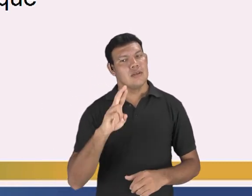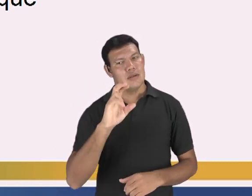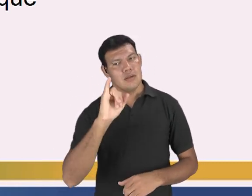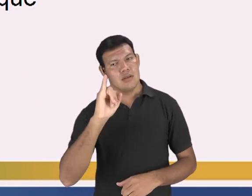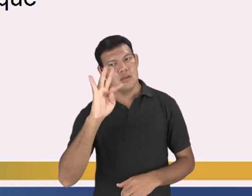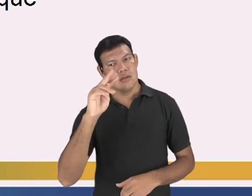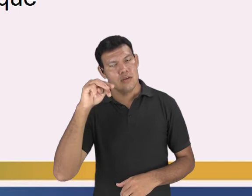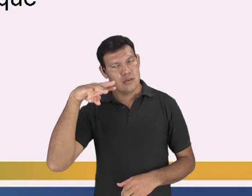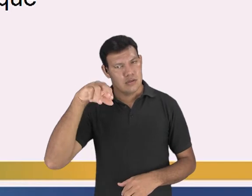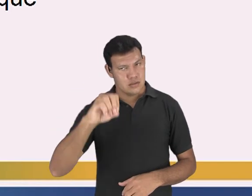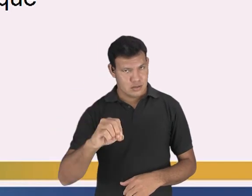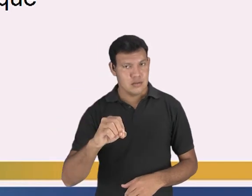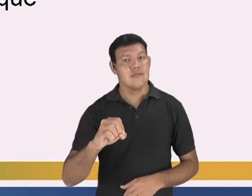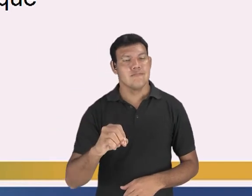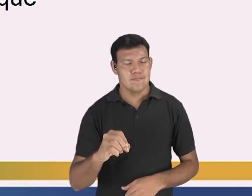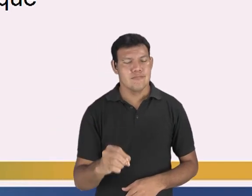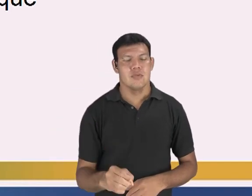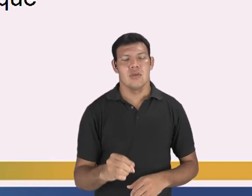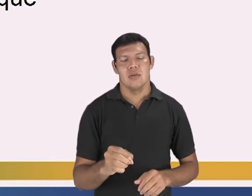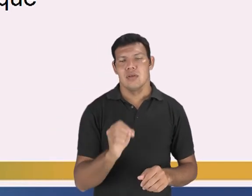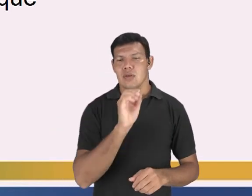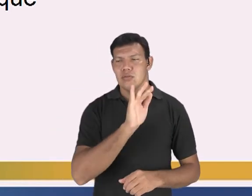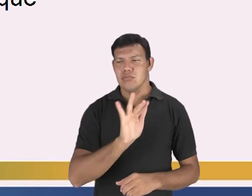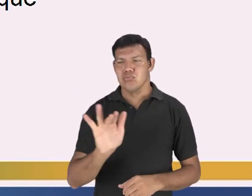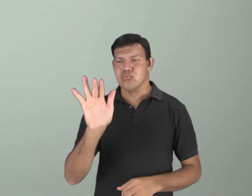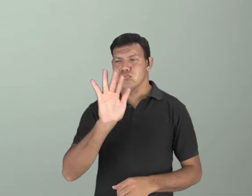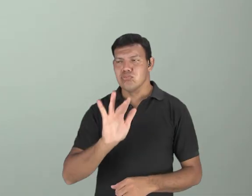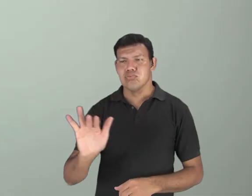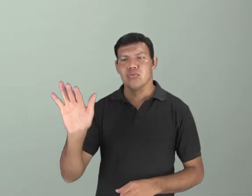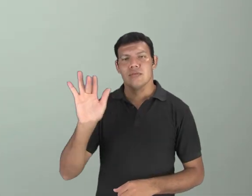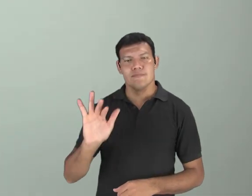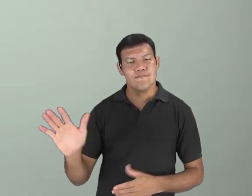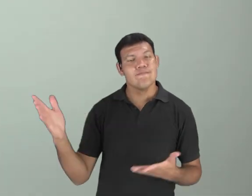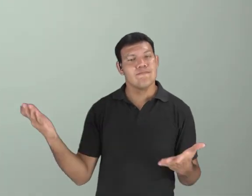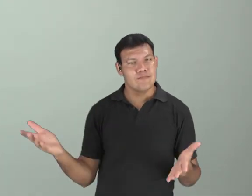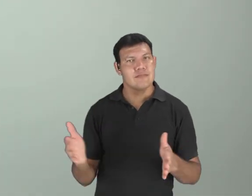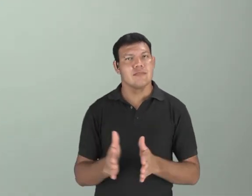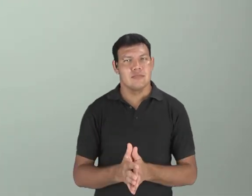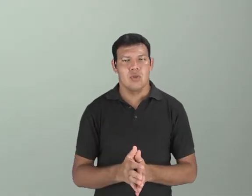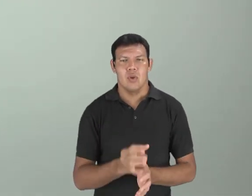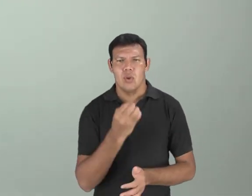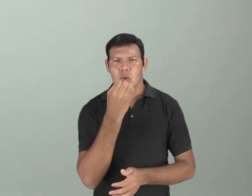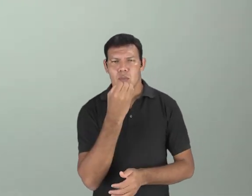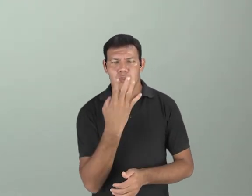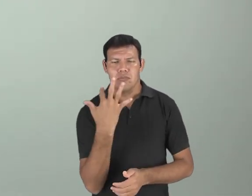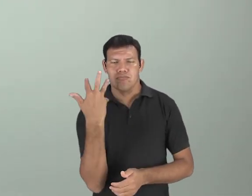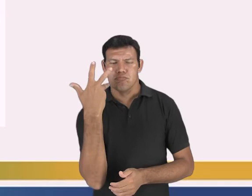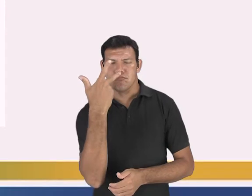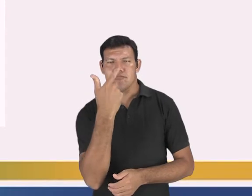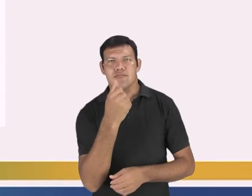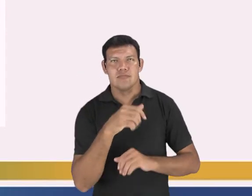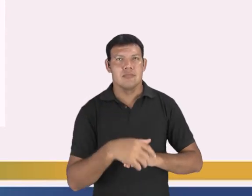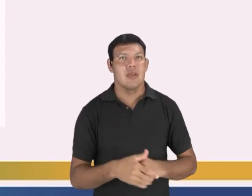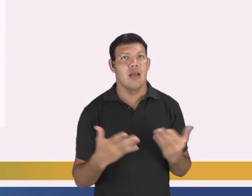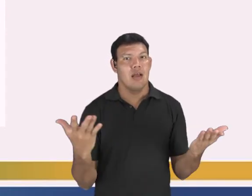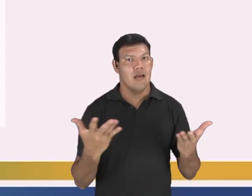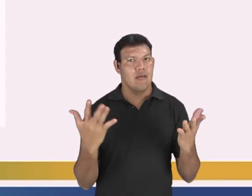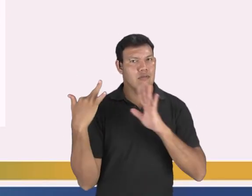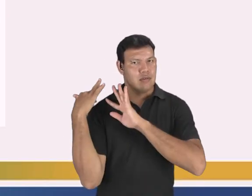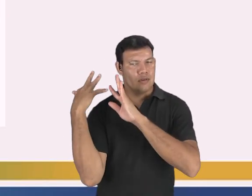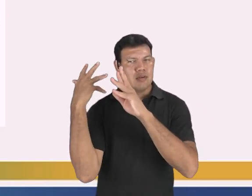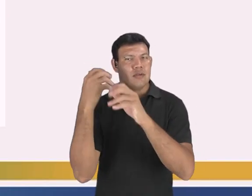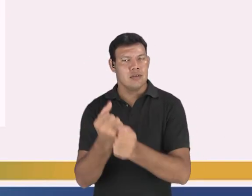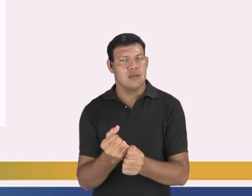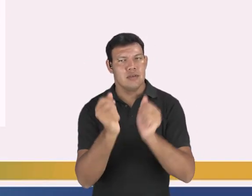que é justamente esse andamento da música, é que vai dar esse colorido da música. Vamos relembrar?